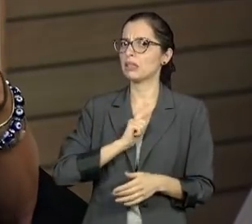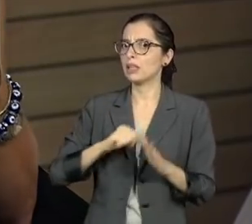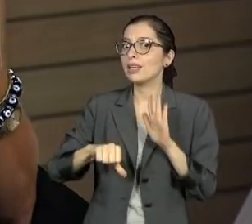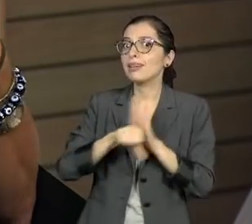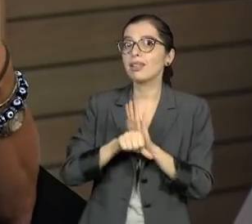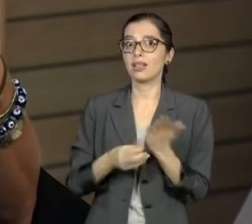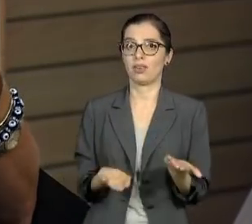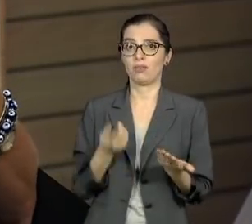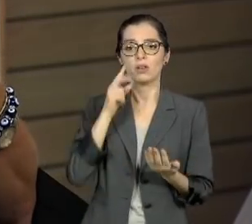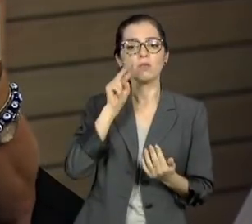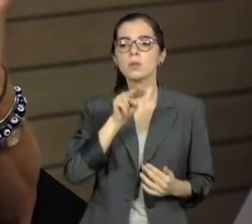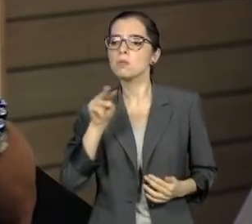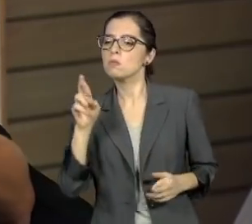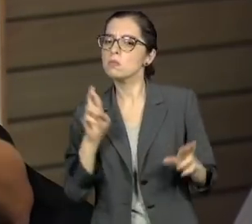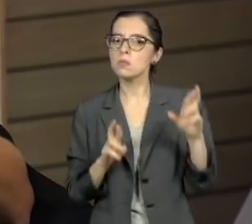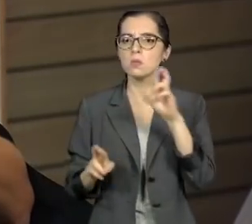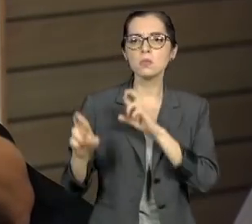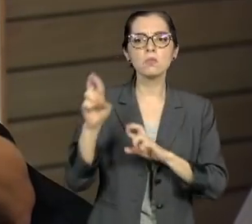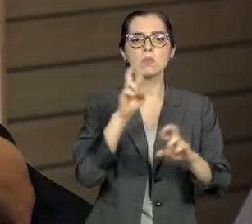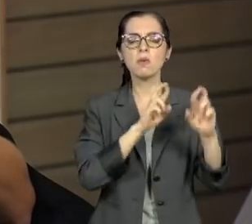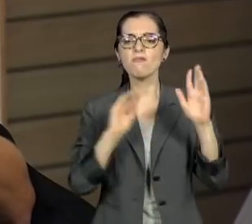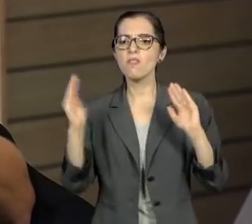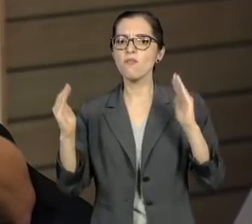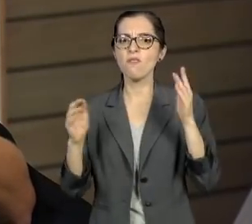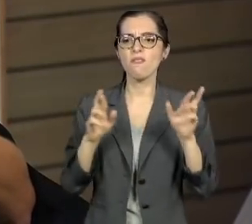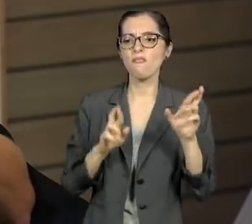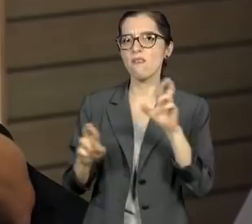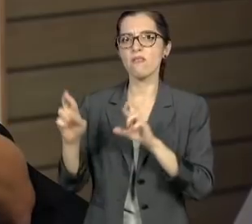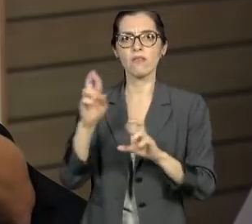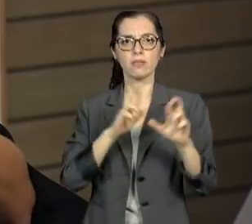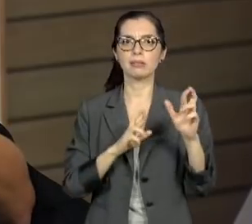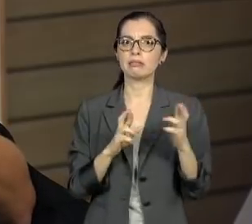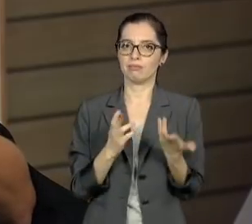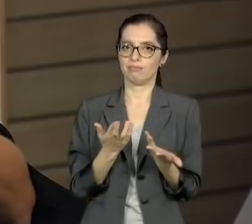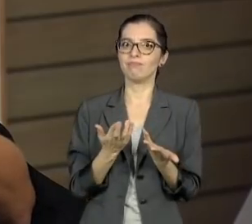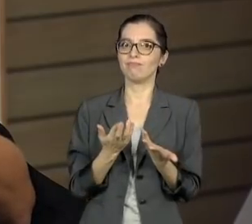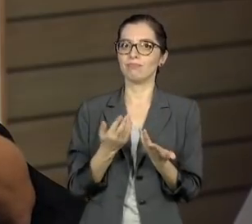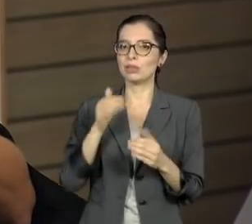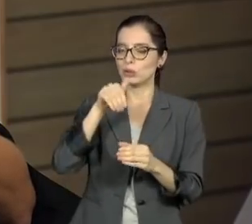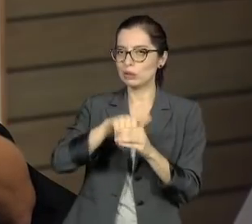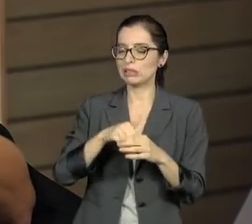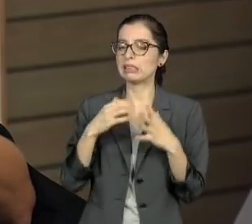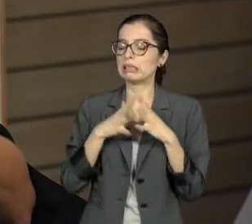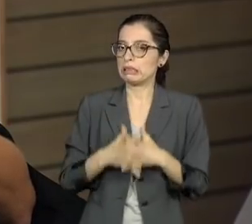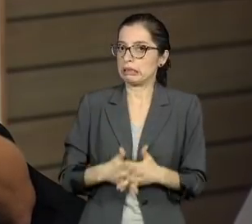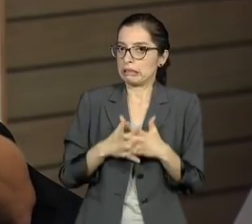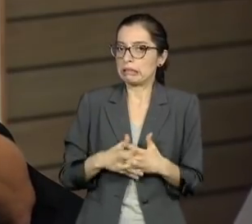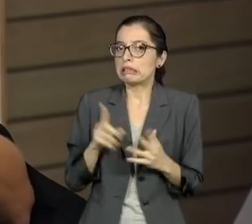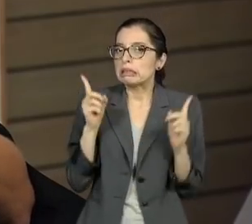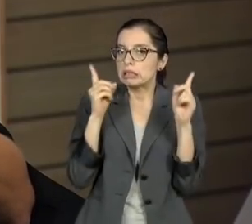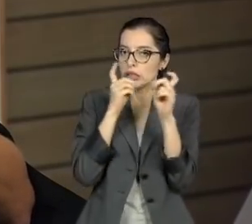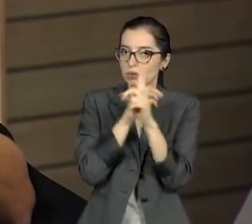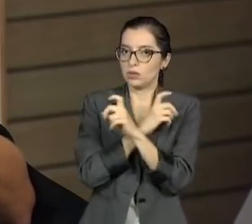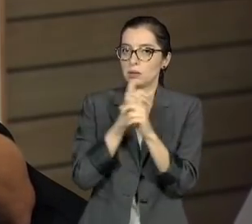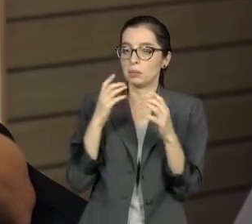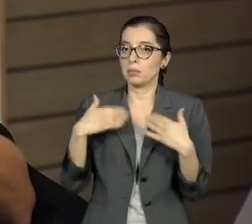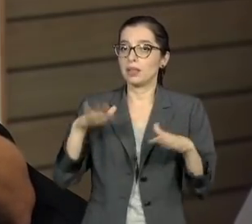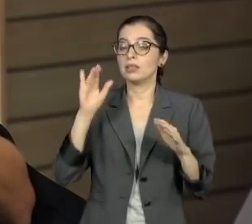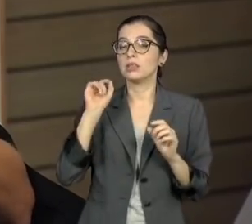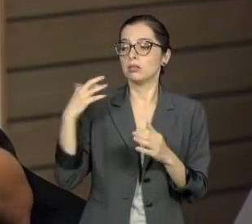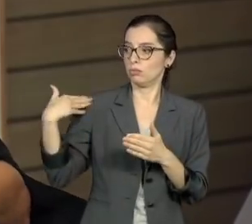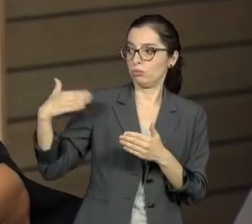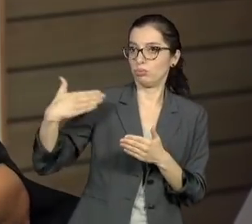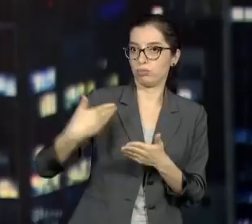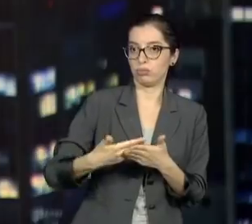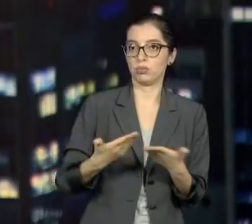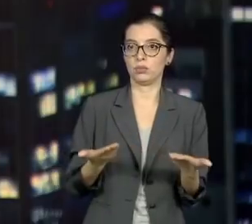tem nenhuma fraude. Eu acho que essa vai ser uma eleição muito conturbada, talvez a mais conturbada desde o Gore-Bush de